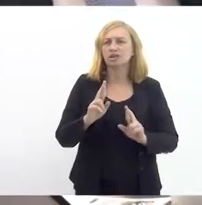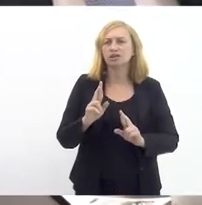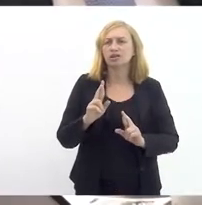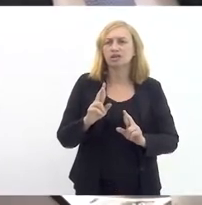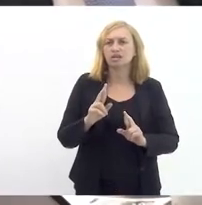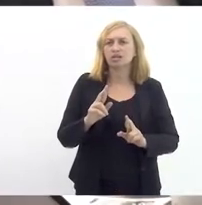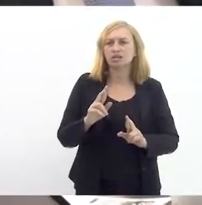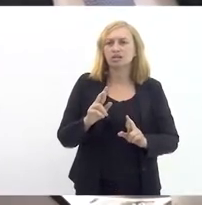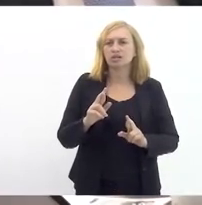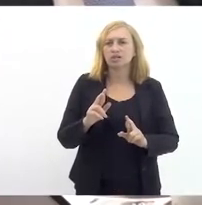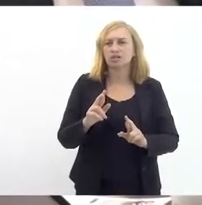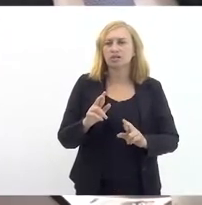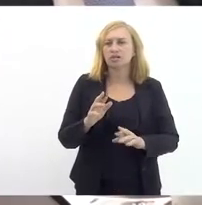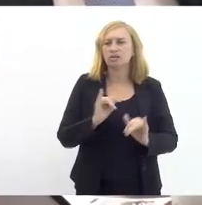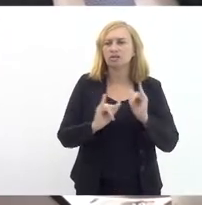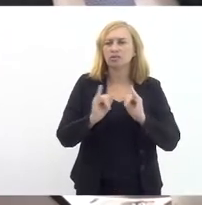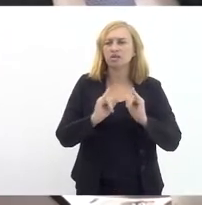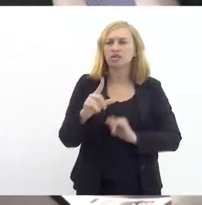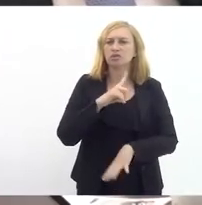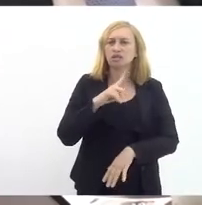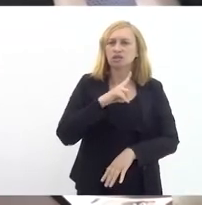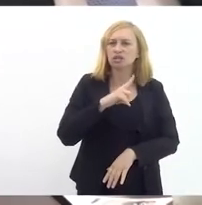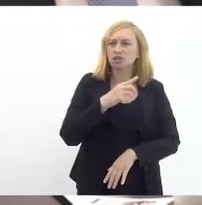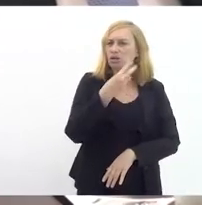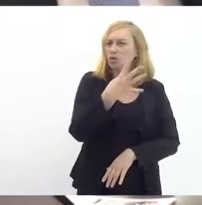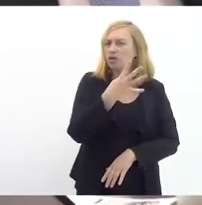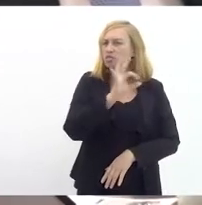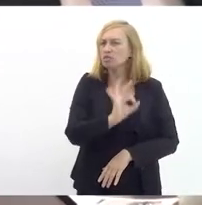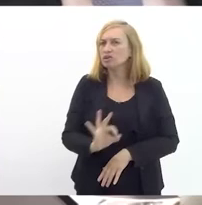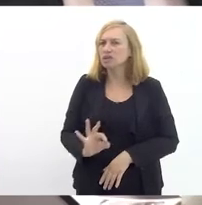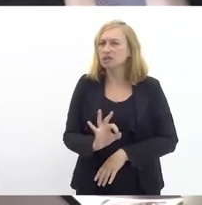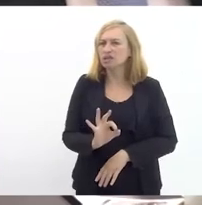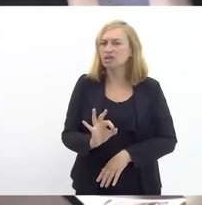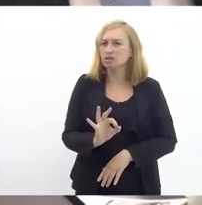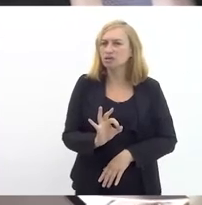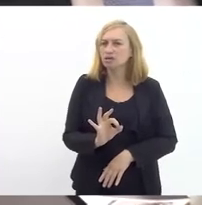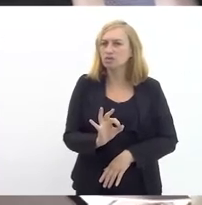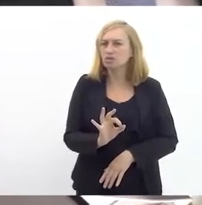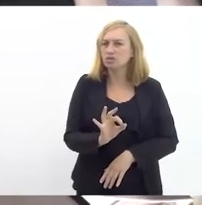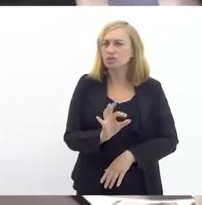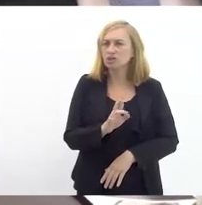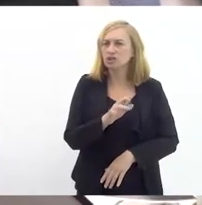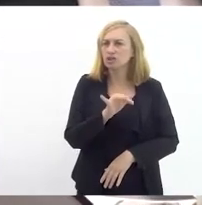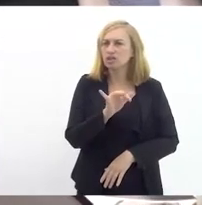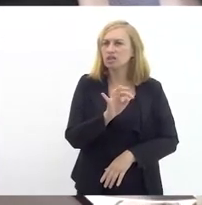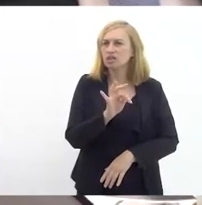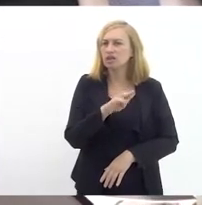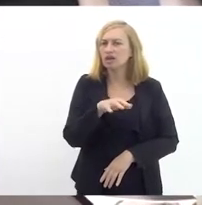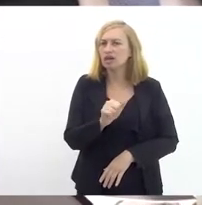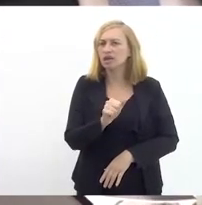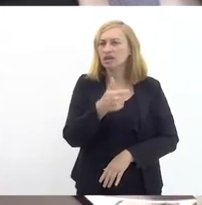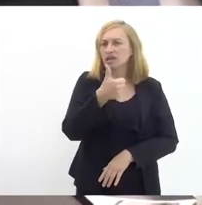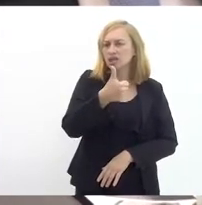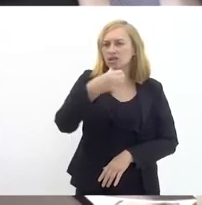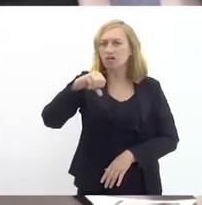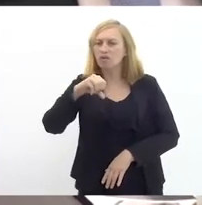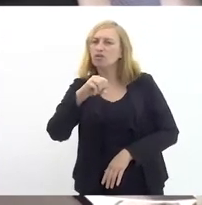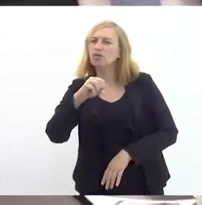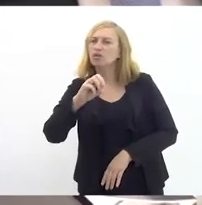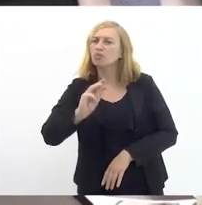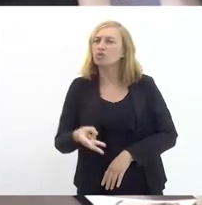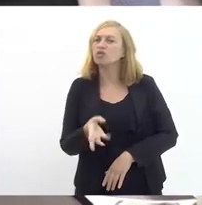2021, os dados que nós temos equivale a 4% da receita líquida, R$19 milhões, no